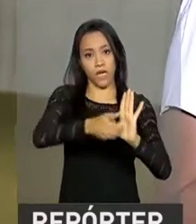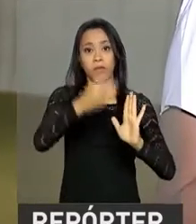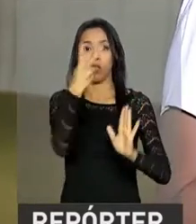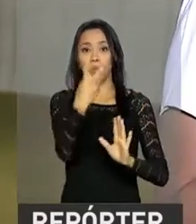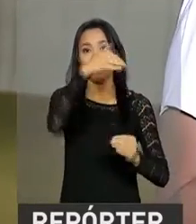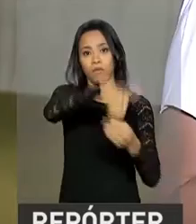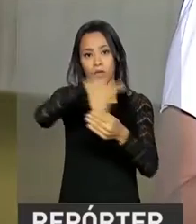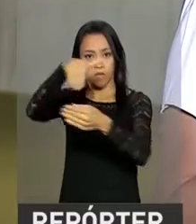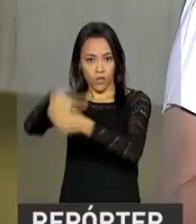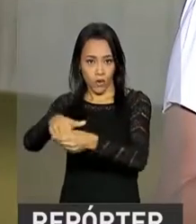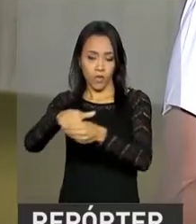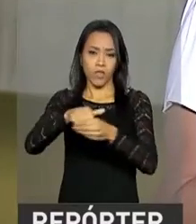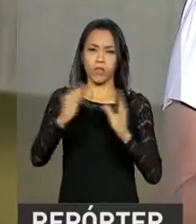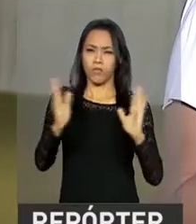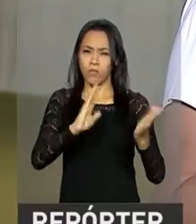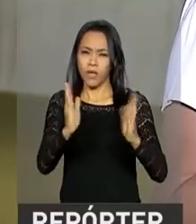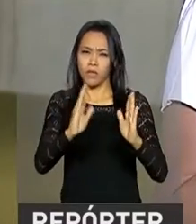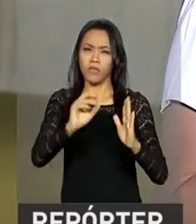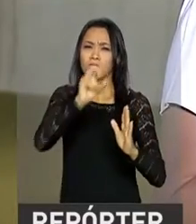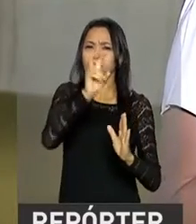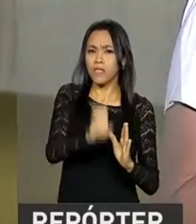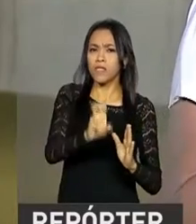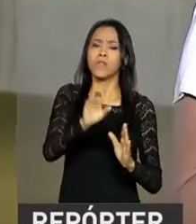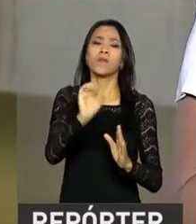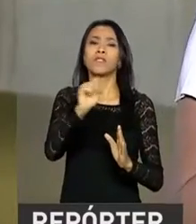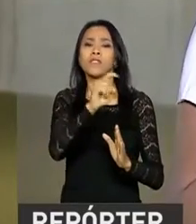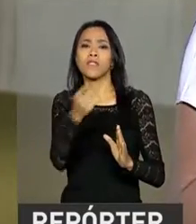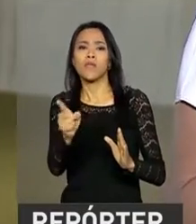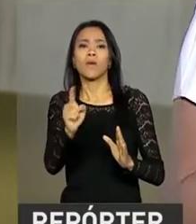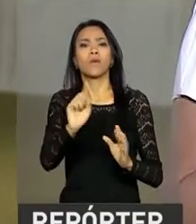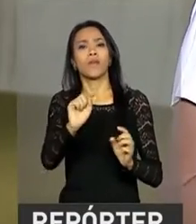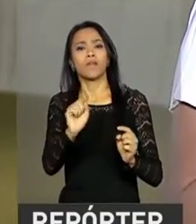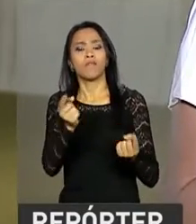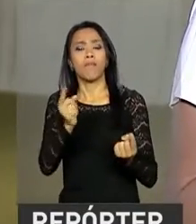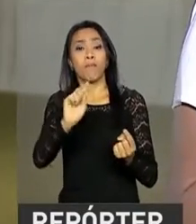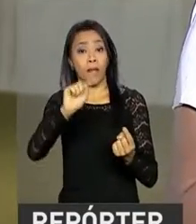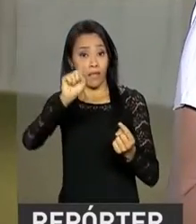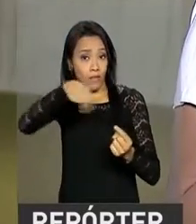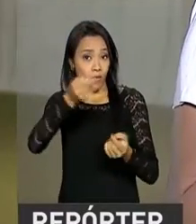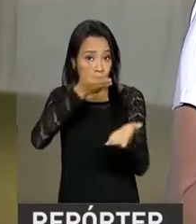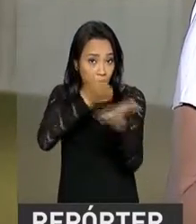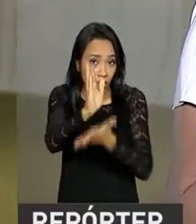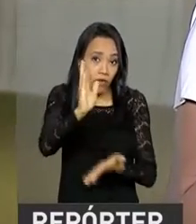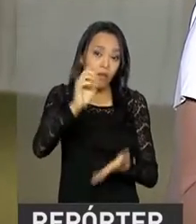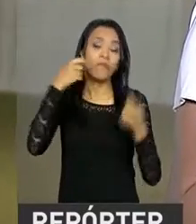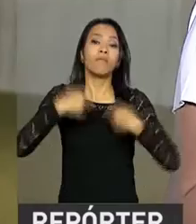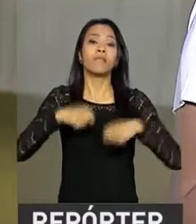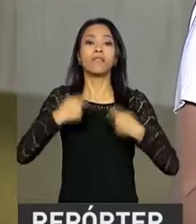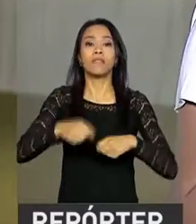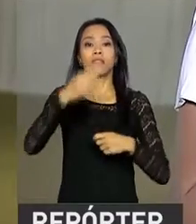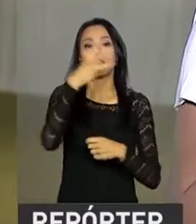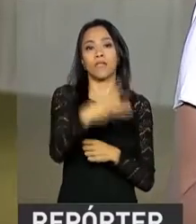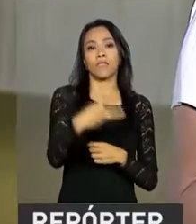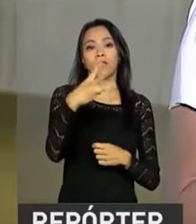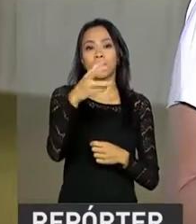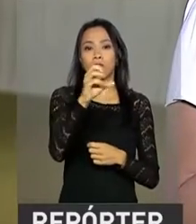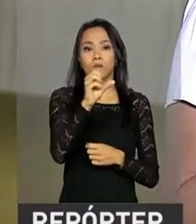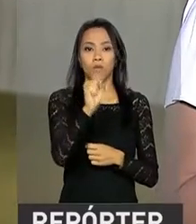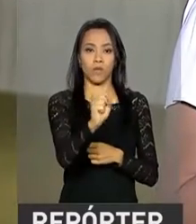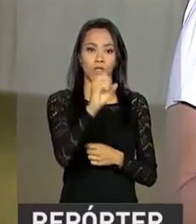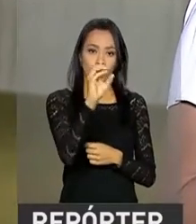com intervalo de cinco sessões entre uma e outra votação para ser aprovada precisa de 308 votos